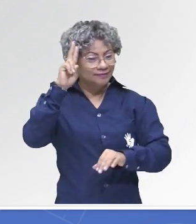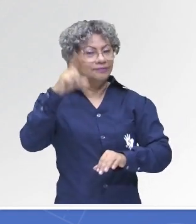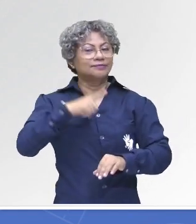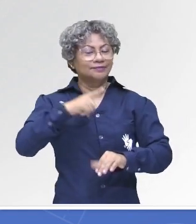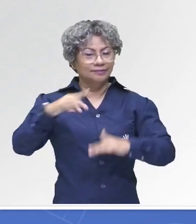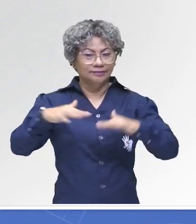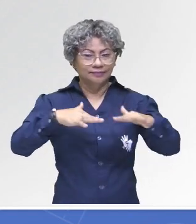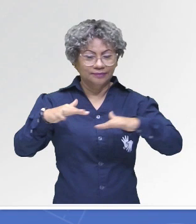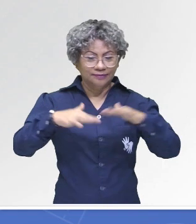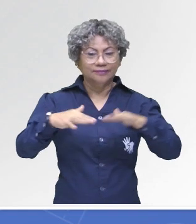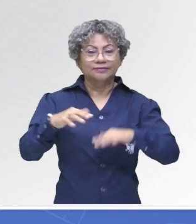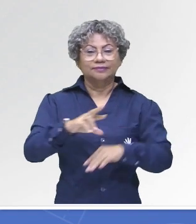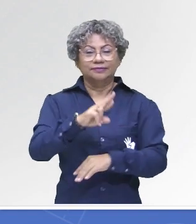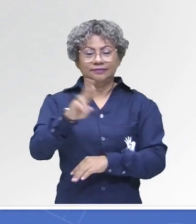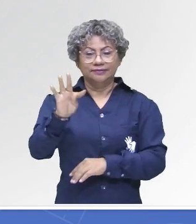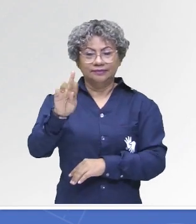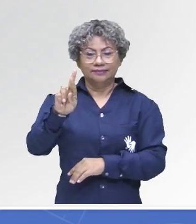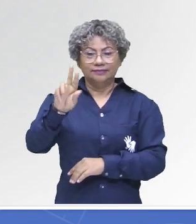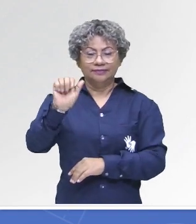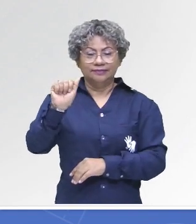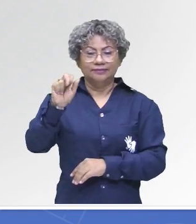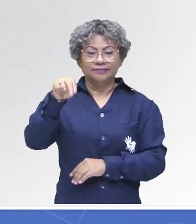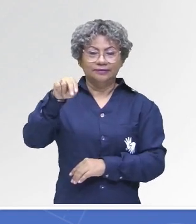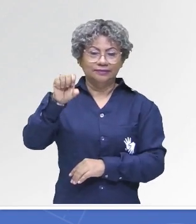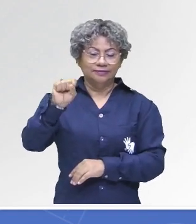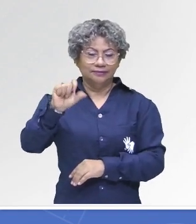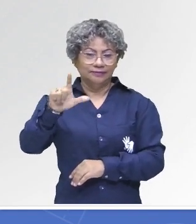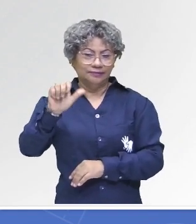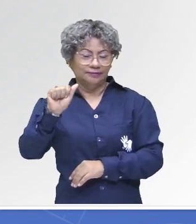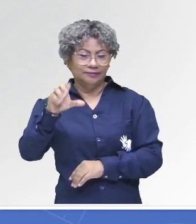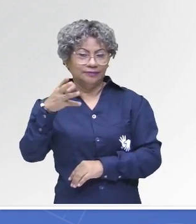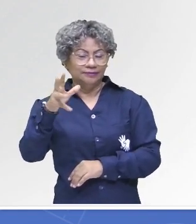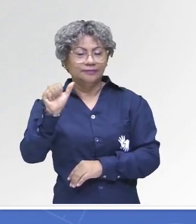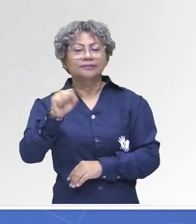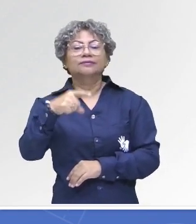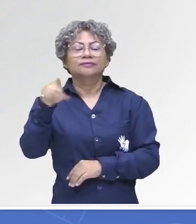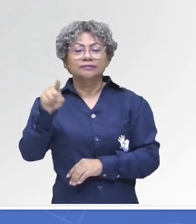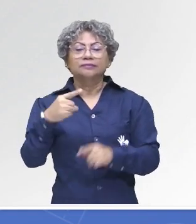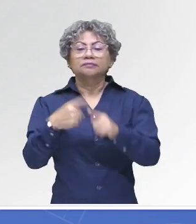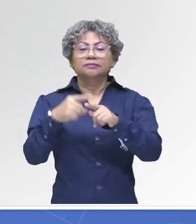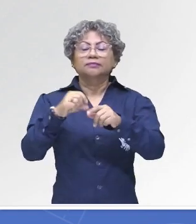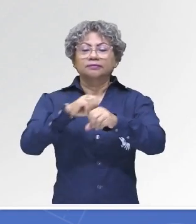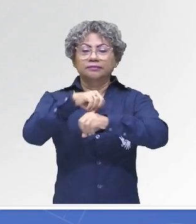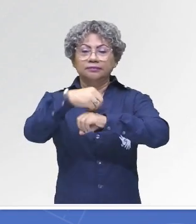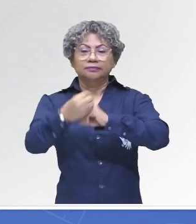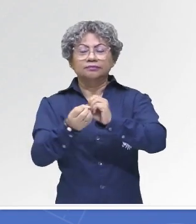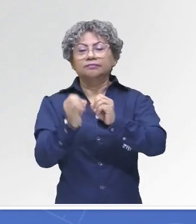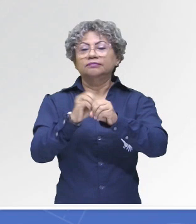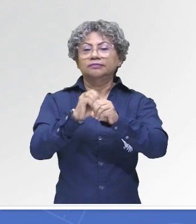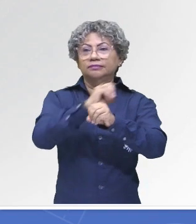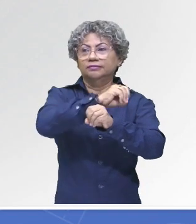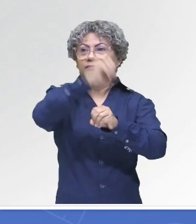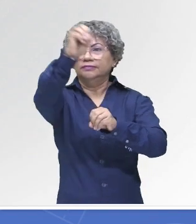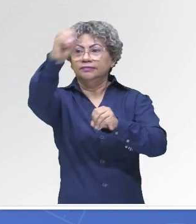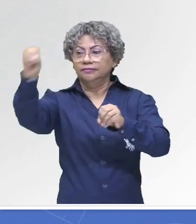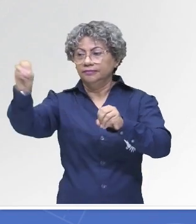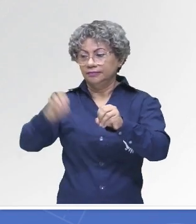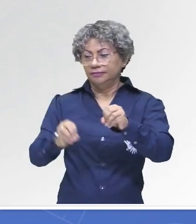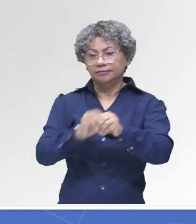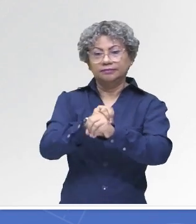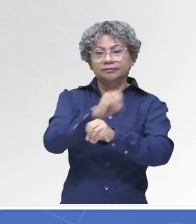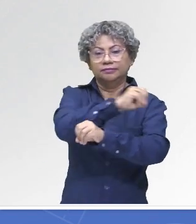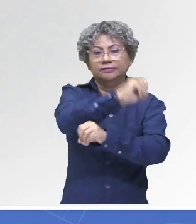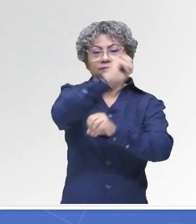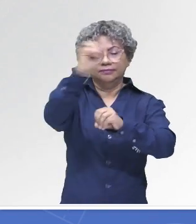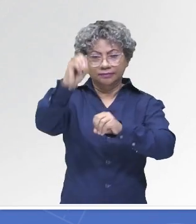nós chamamos de translação. O que é a translação? É quando a molécula vai de um ponto a outro, tá certo? Isso é a